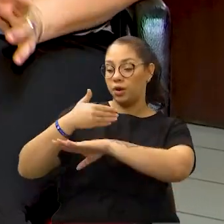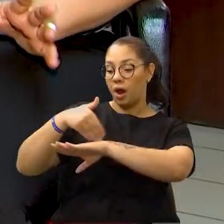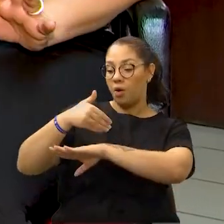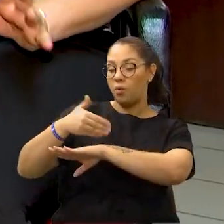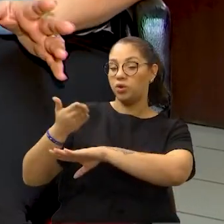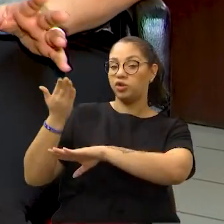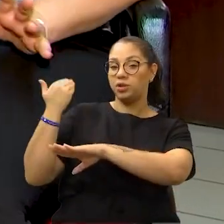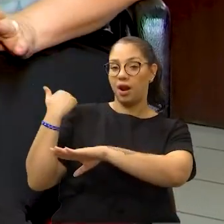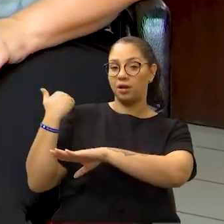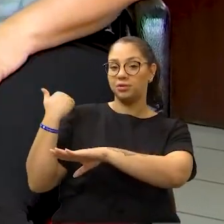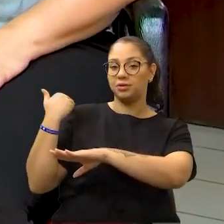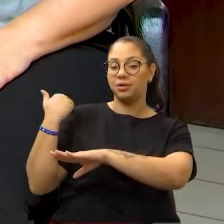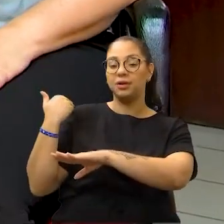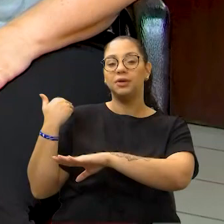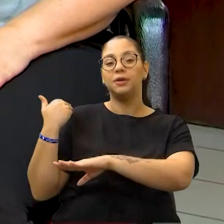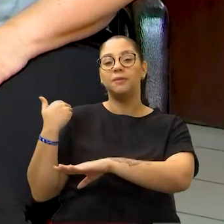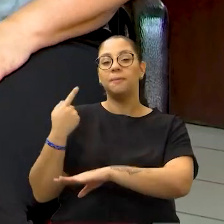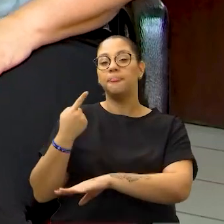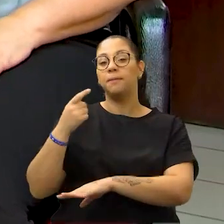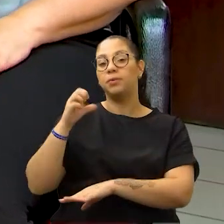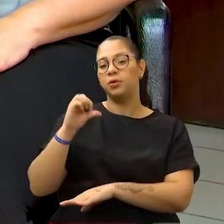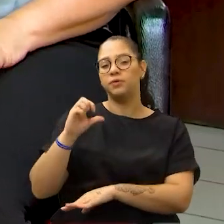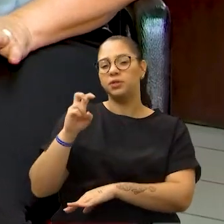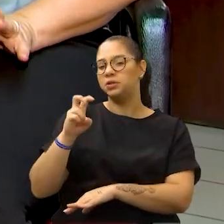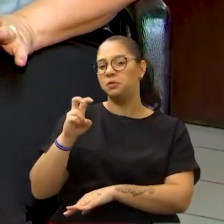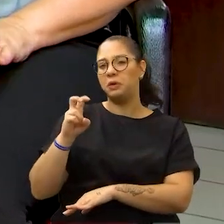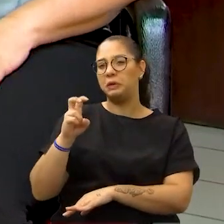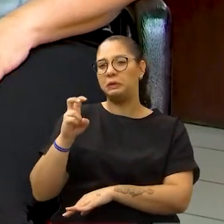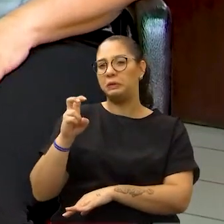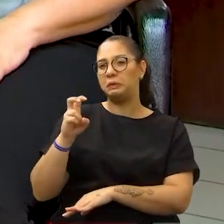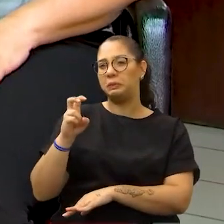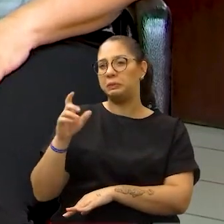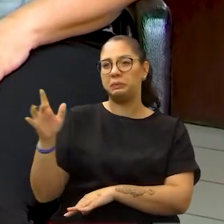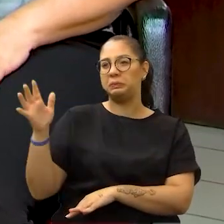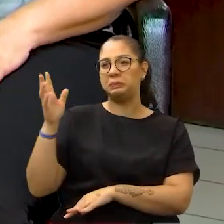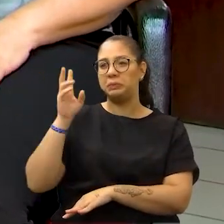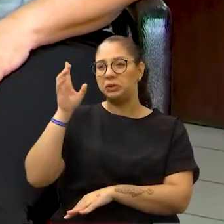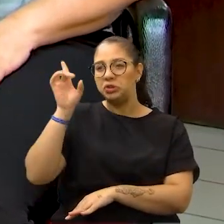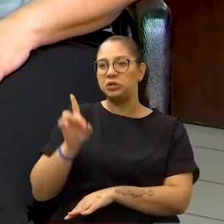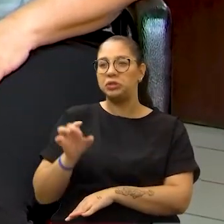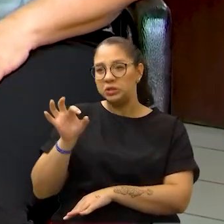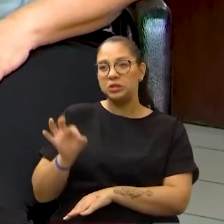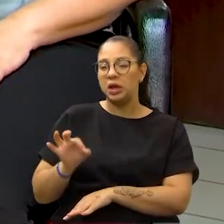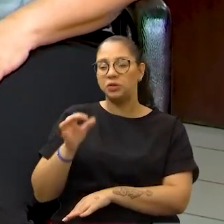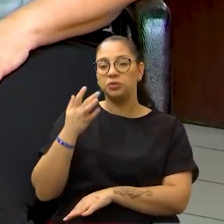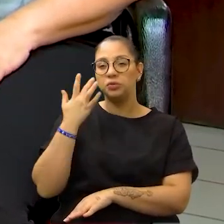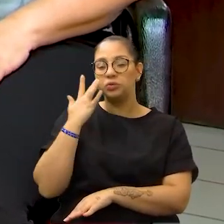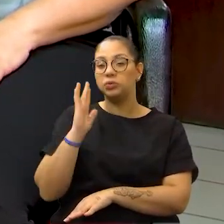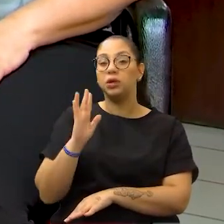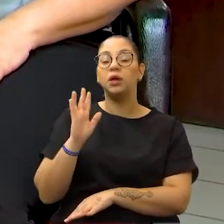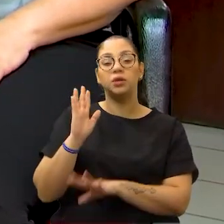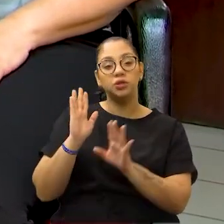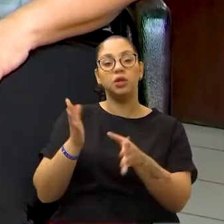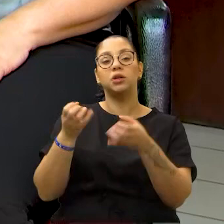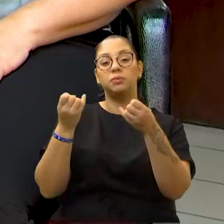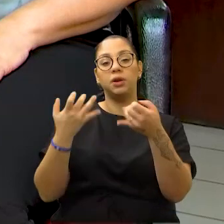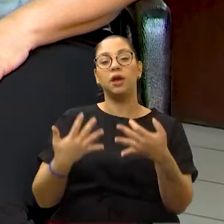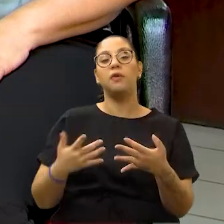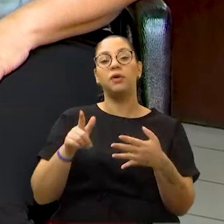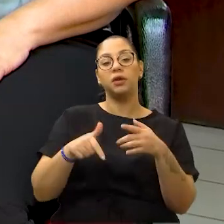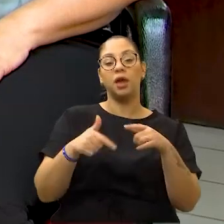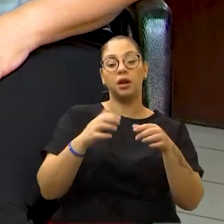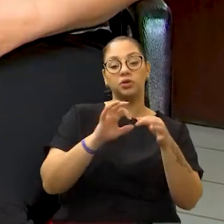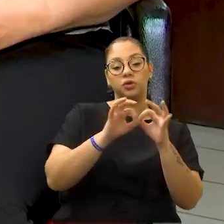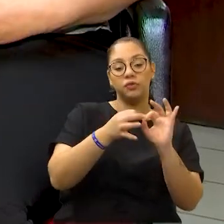1960 e pouco, 1950 e pouco, eu não lembro exatamente a data, ele já falava disso, já falava de